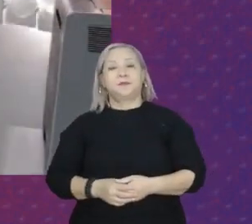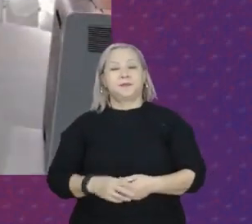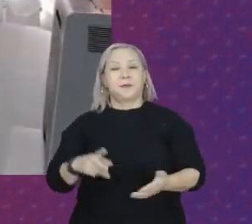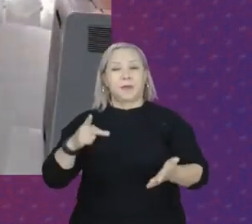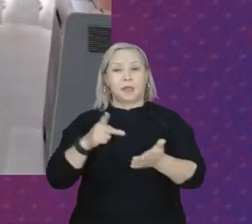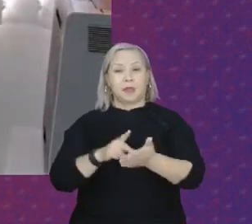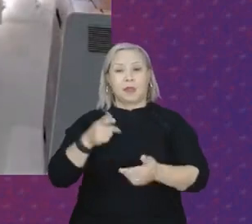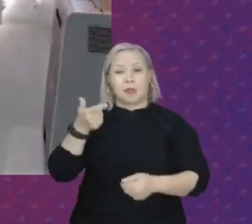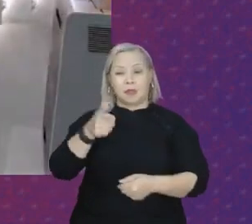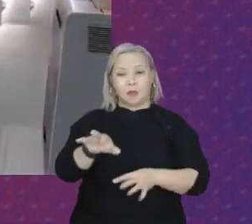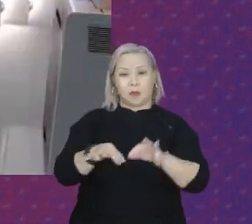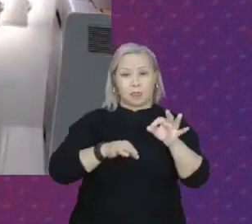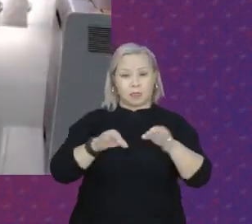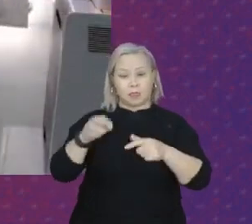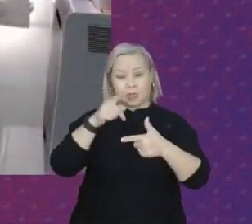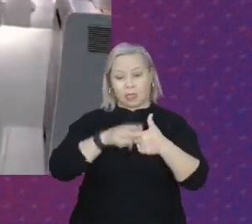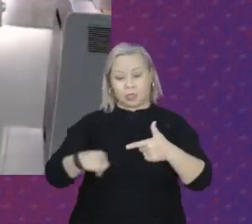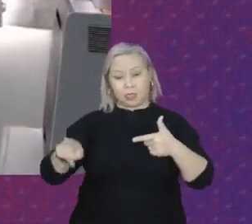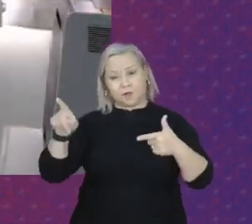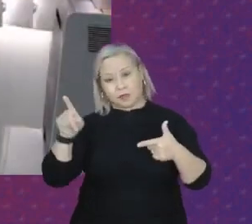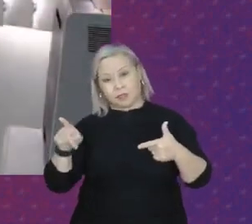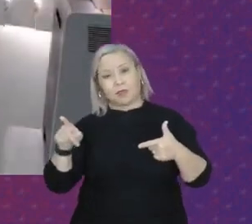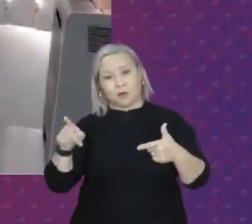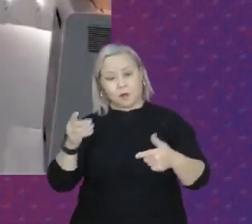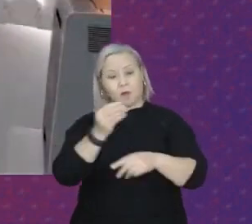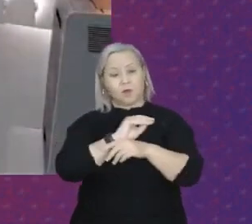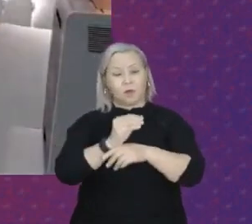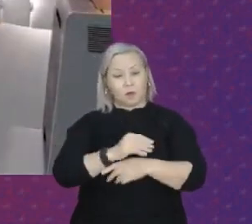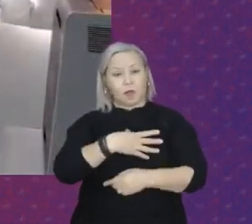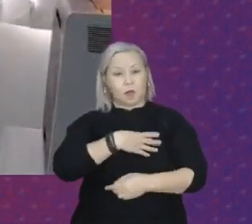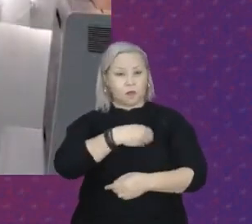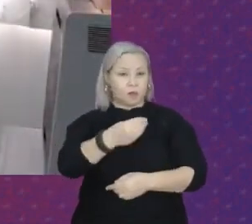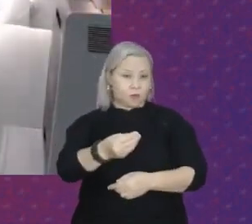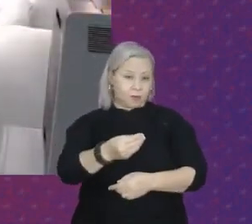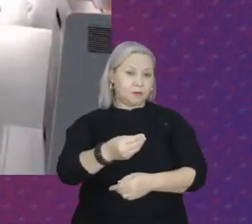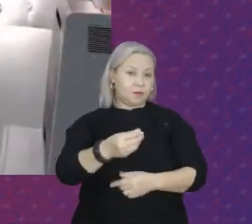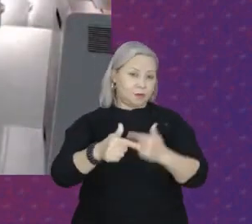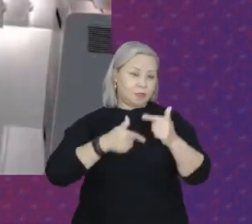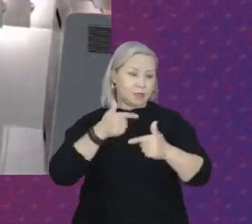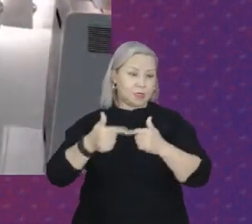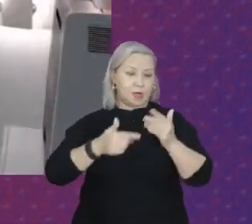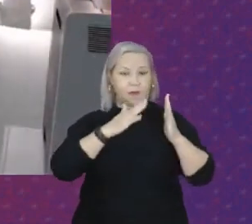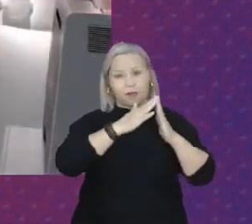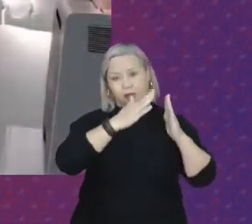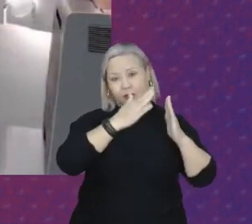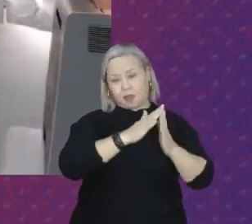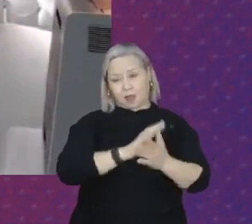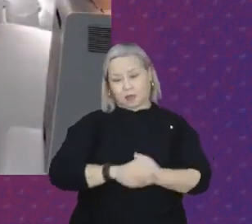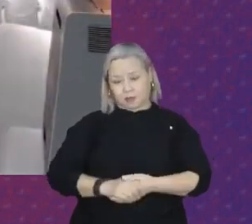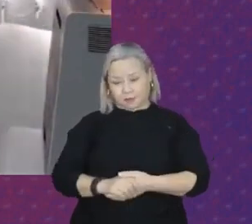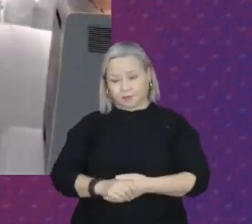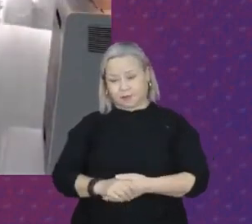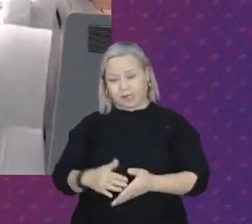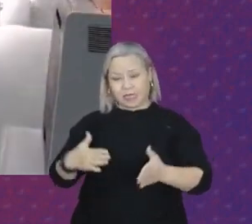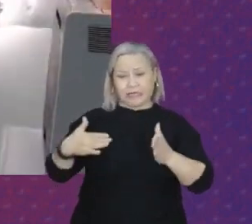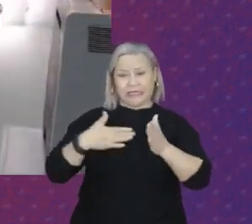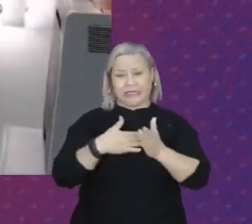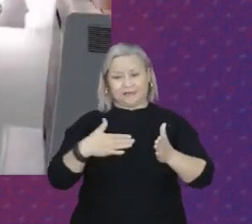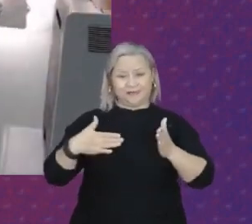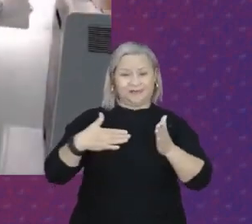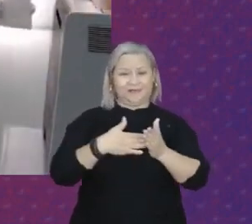reorganizar a divisão, né, do cuidado com os filhos e das tarefas domésticas, ela esbarra em algo que